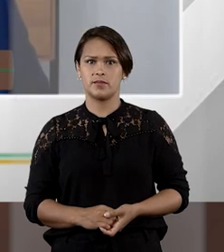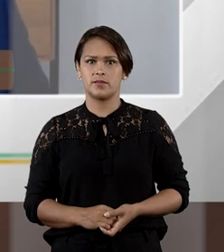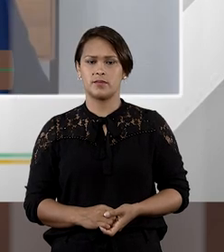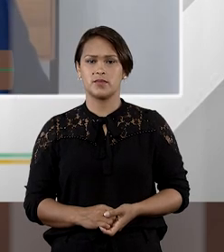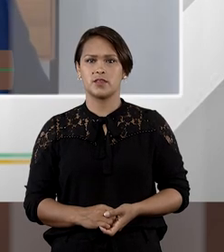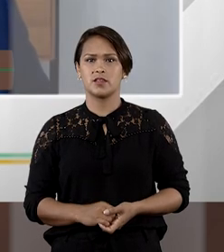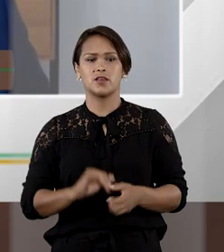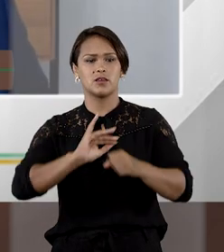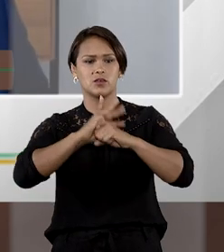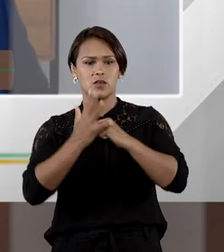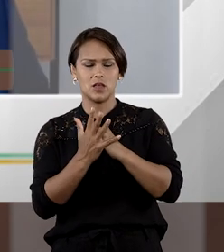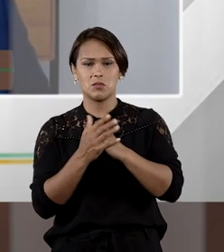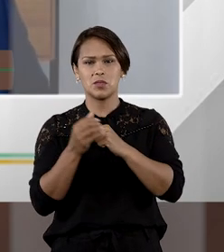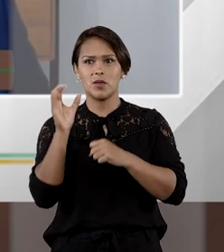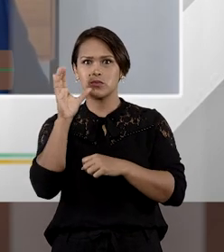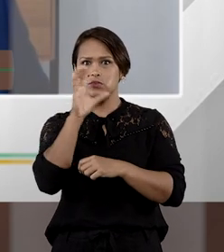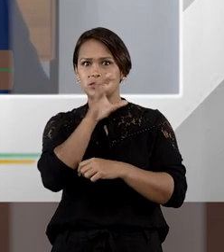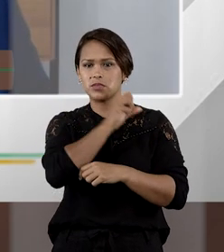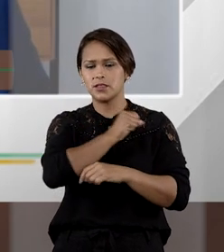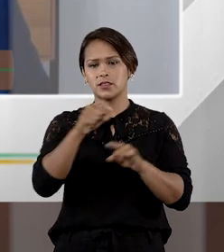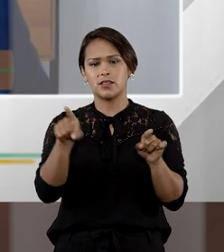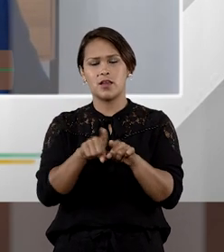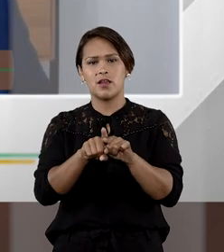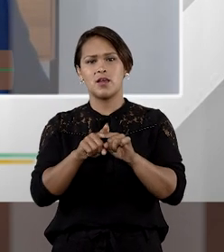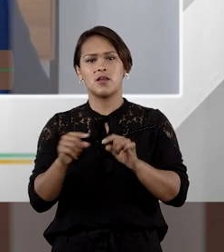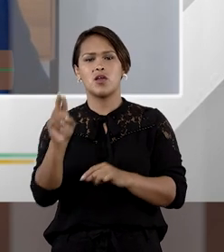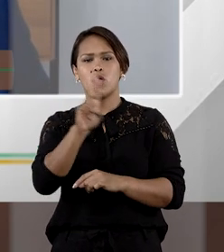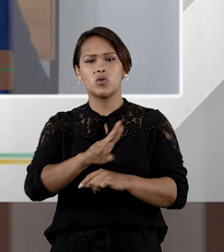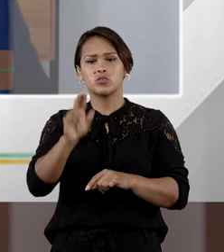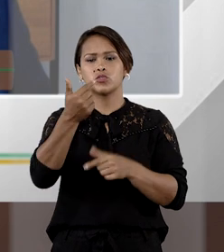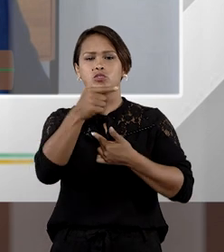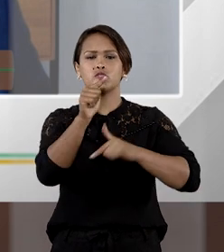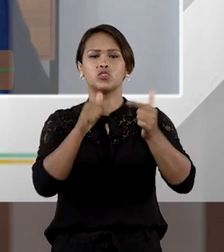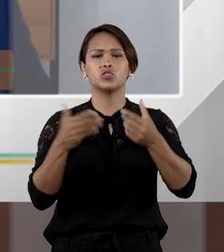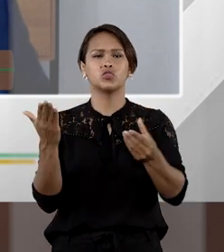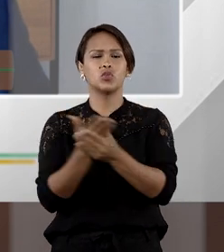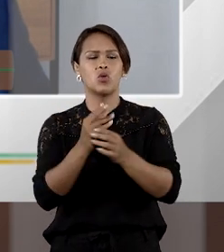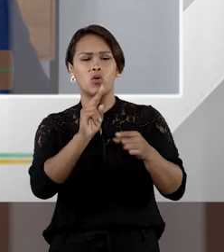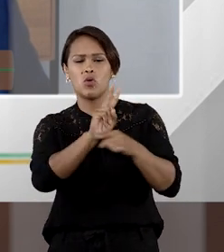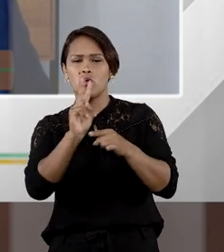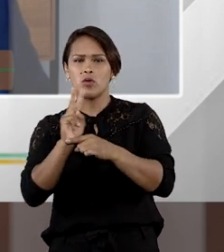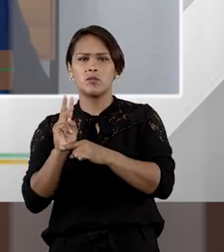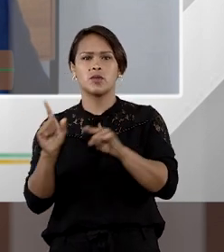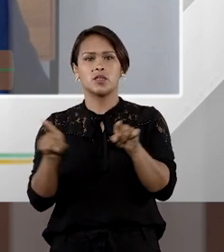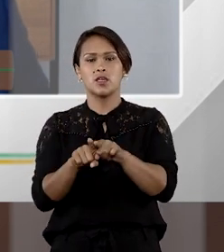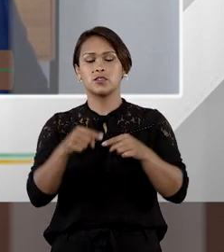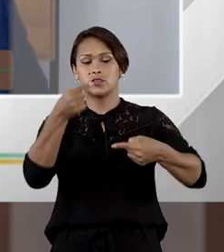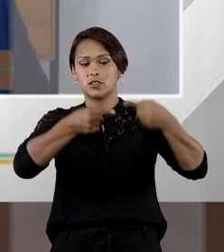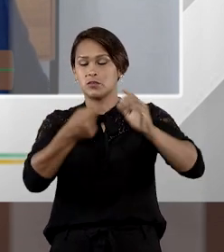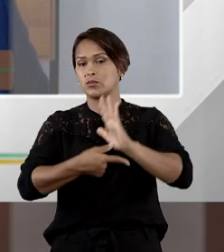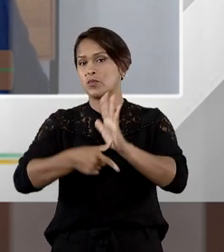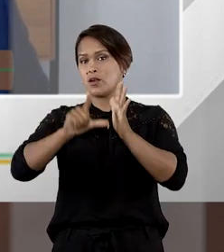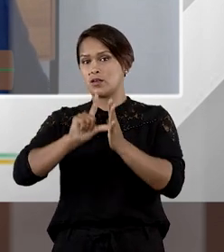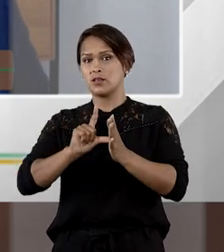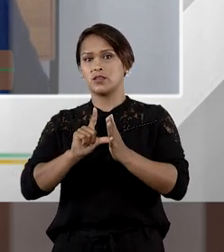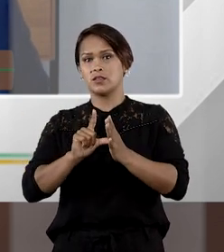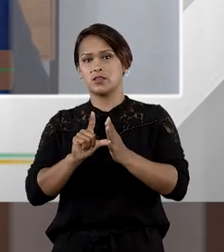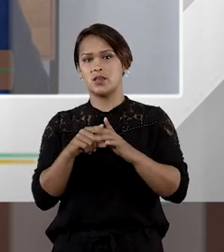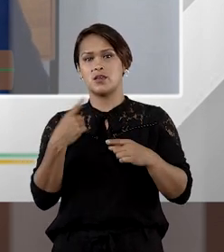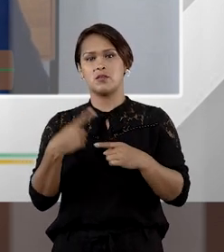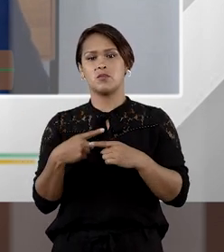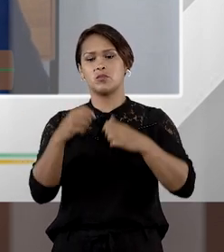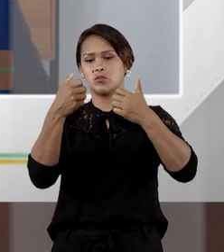A pandemia acabou acelerando a utilização de outras medidas, né? Além da penhora que a gente debatia antes, né?